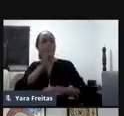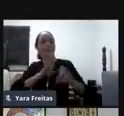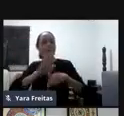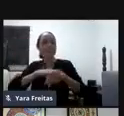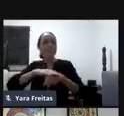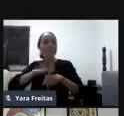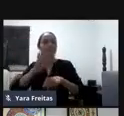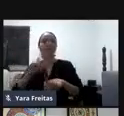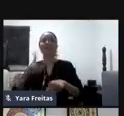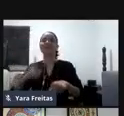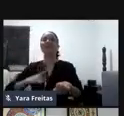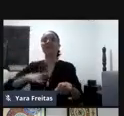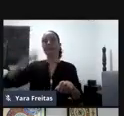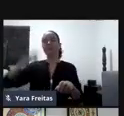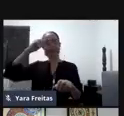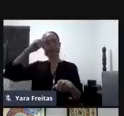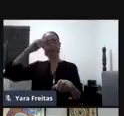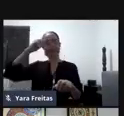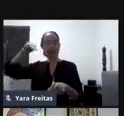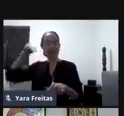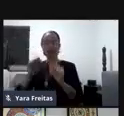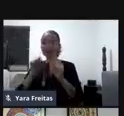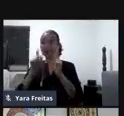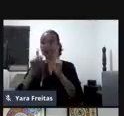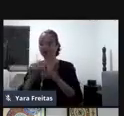ter demência, tá?